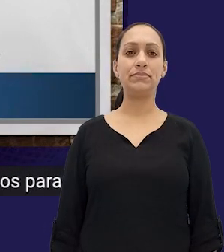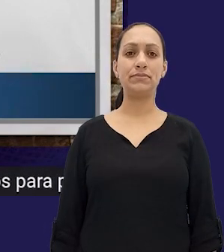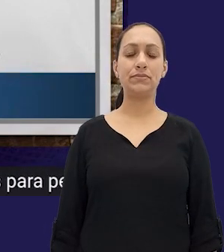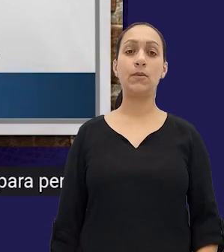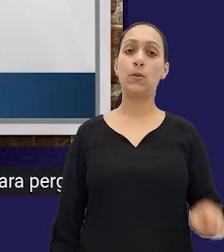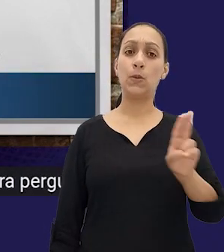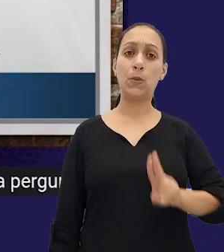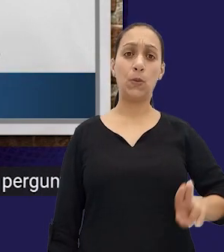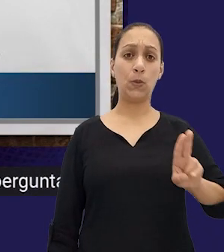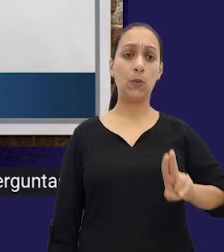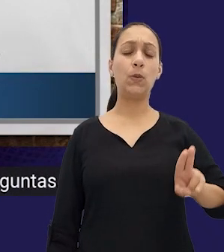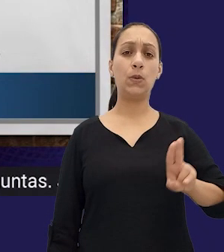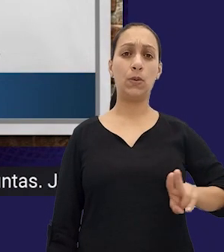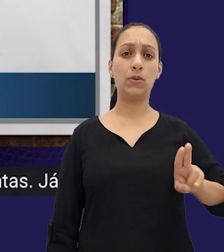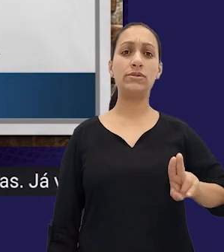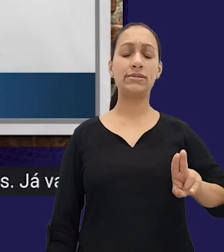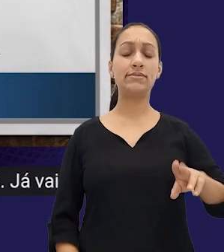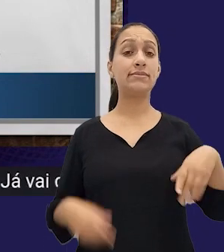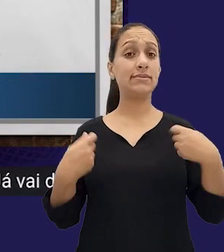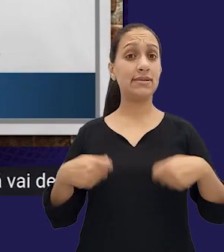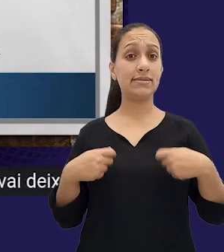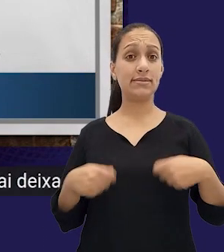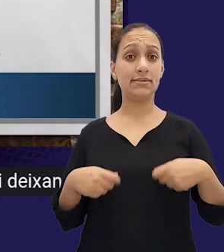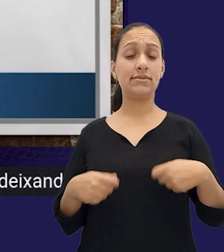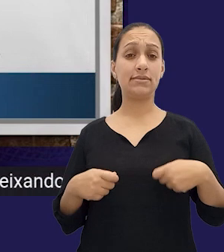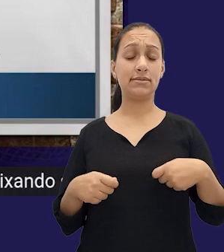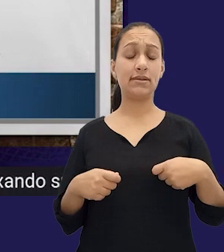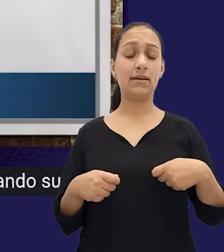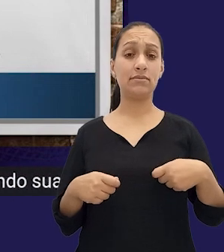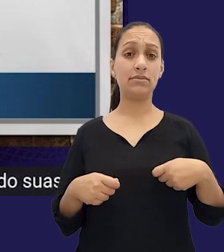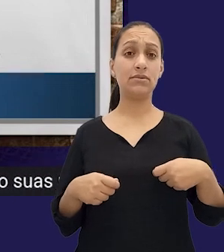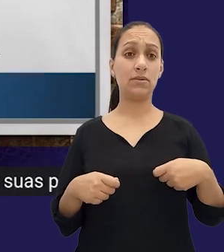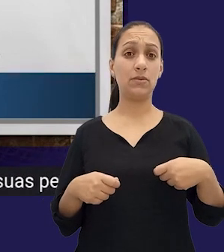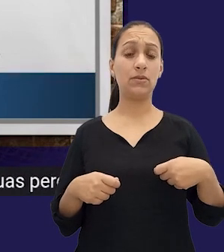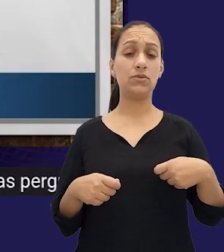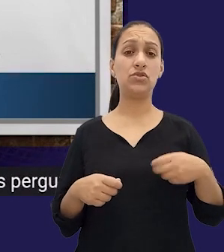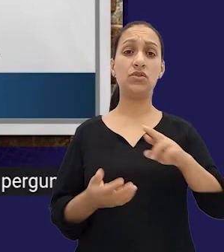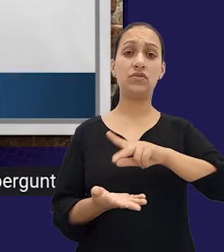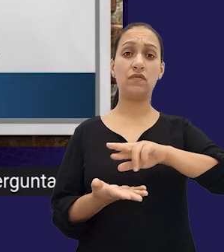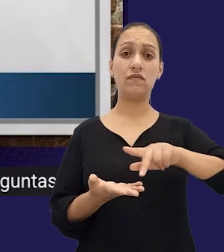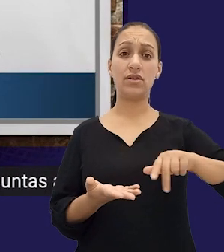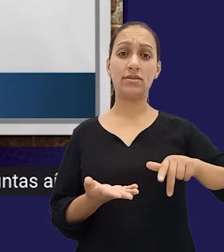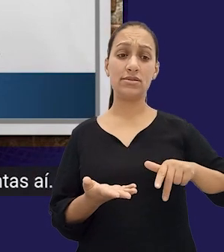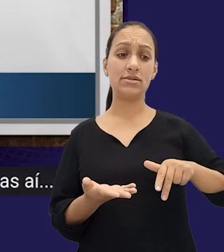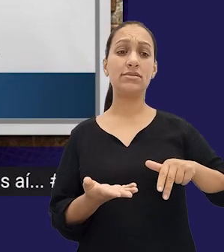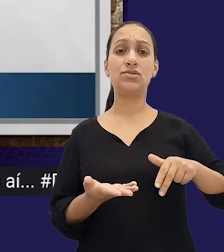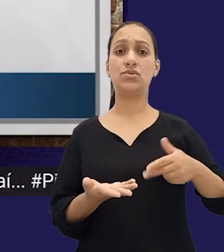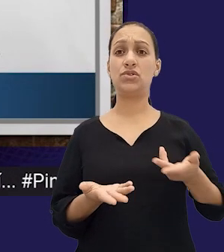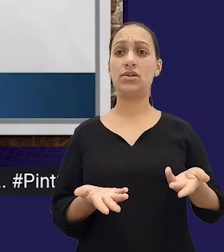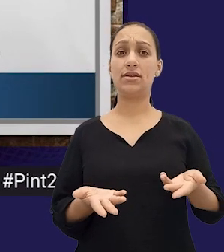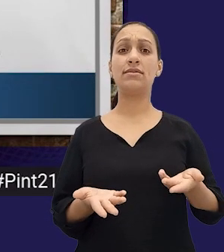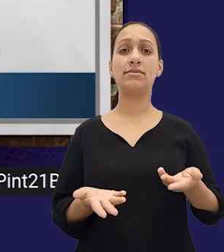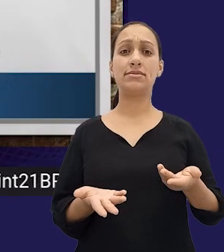Um uso realmente muito necessário e bastante massivo de diferentes substâncias,